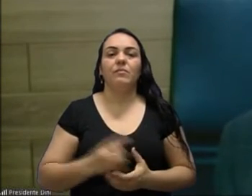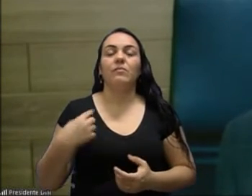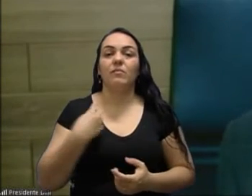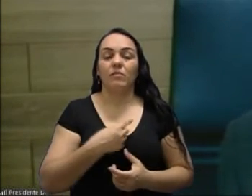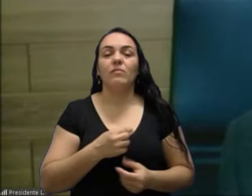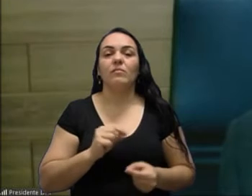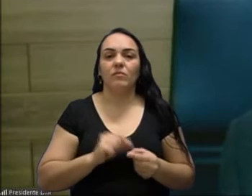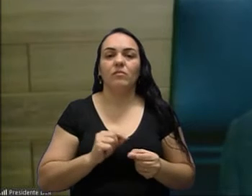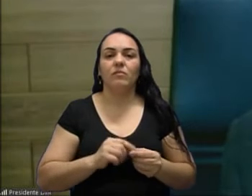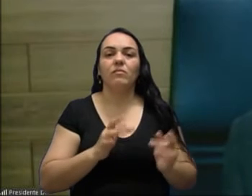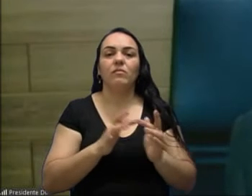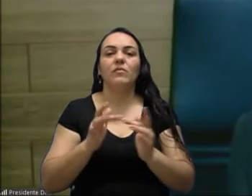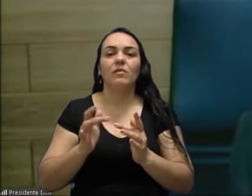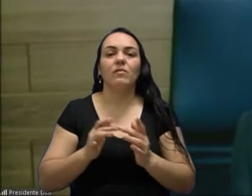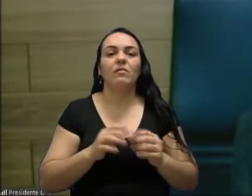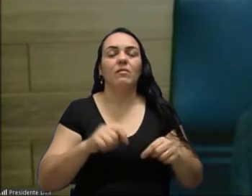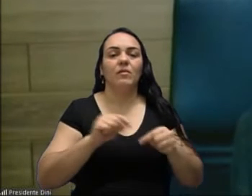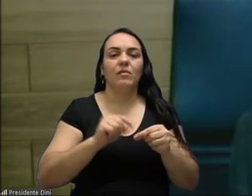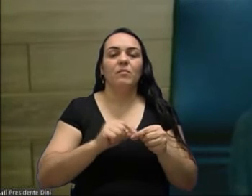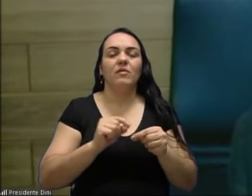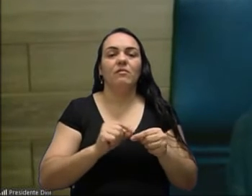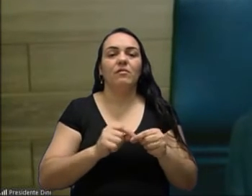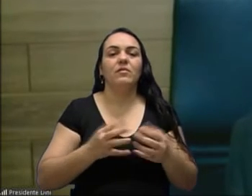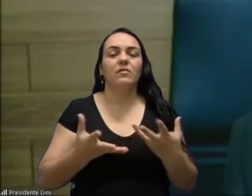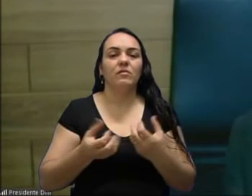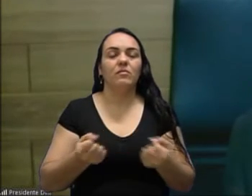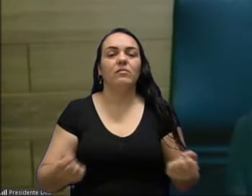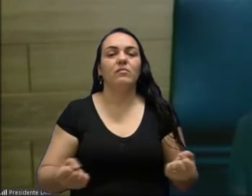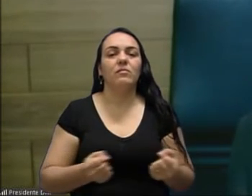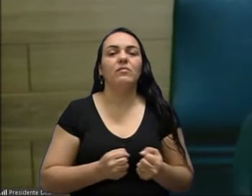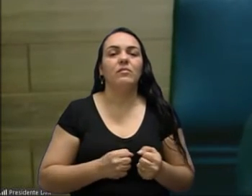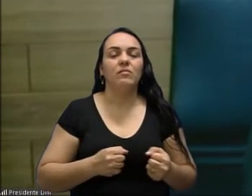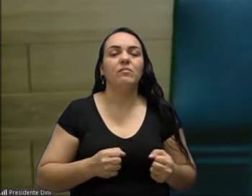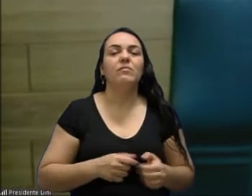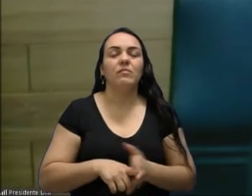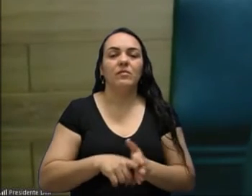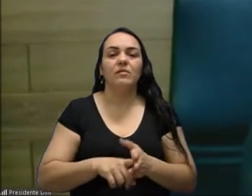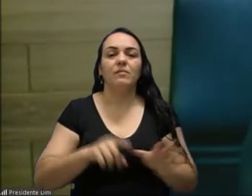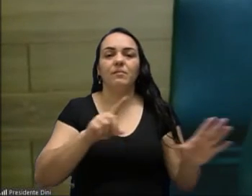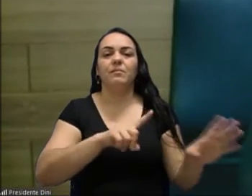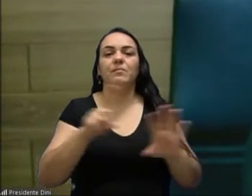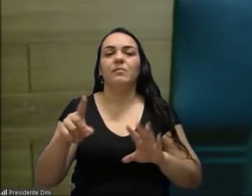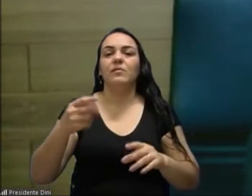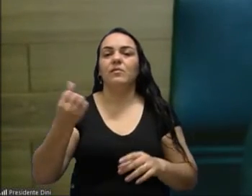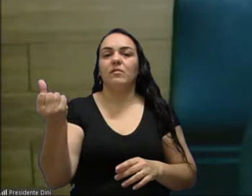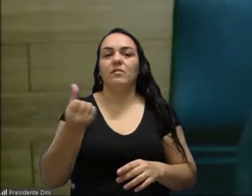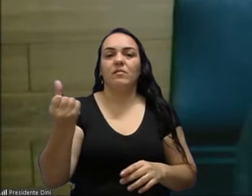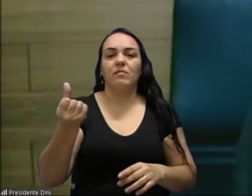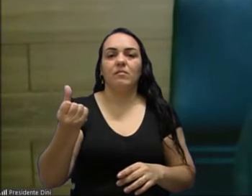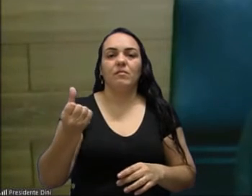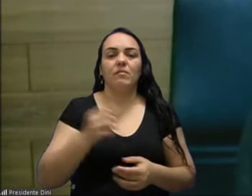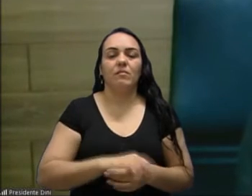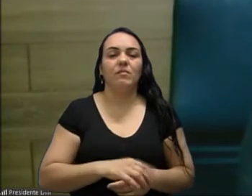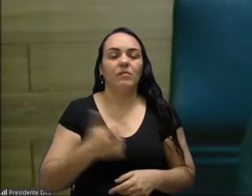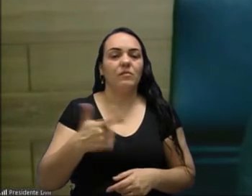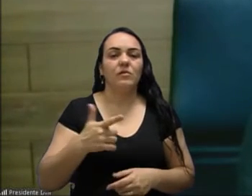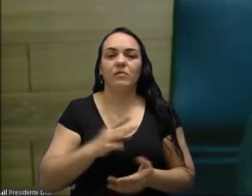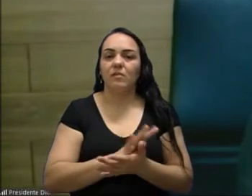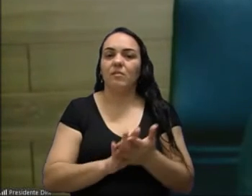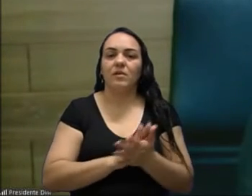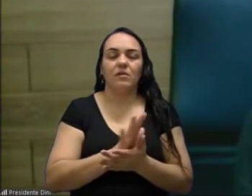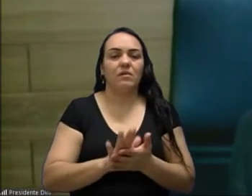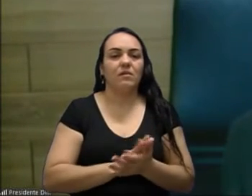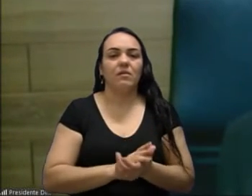já estamos em contato com eles manteremos todos informados até a próxima sexta-feira não tendo mais